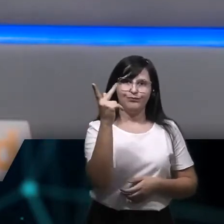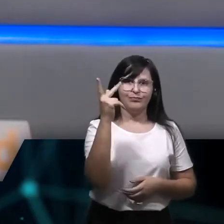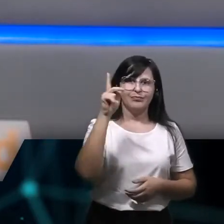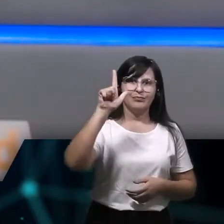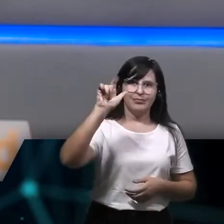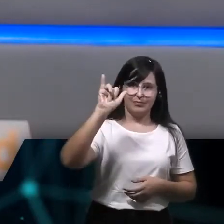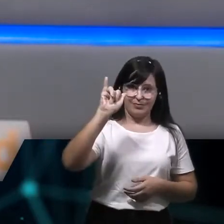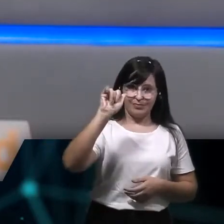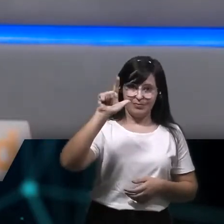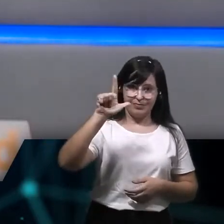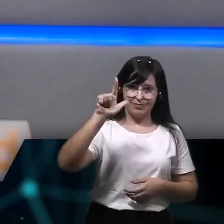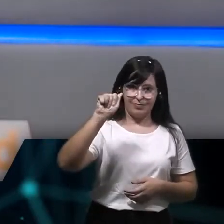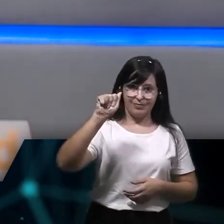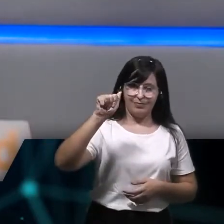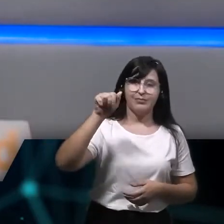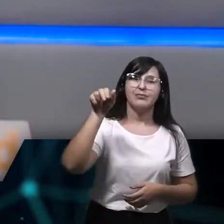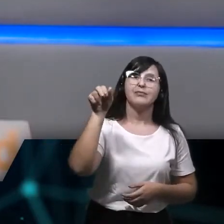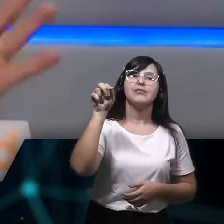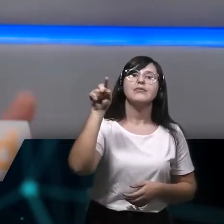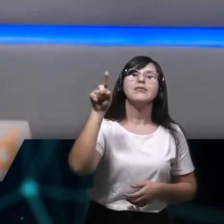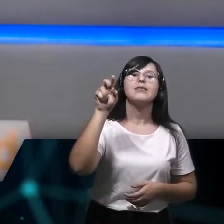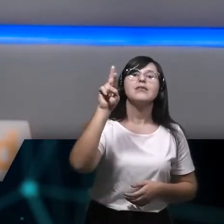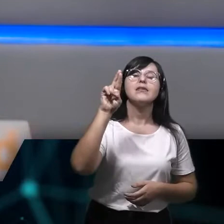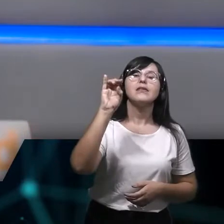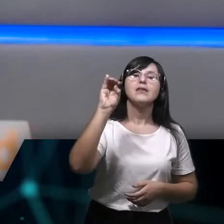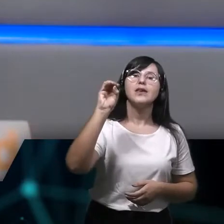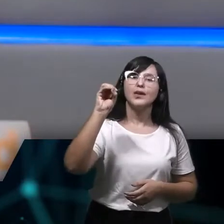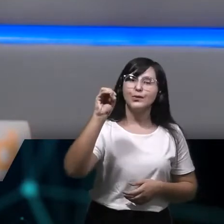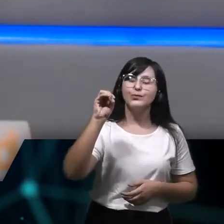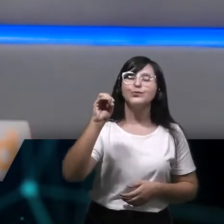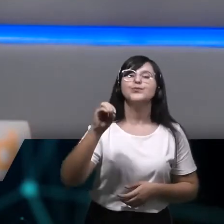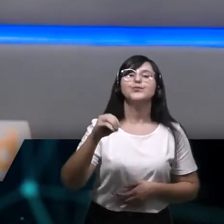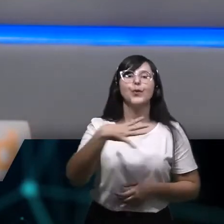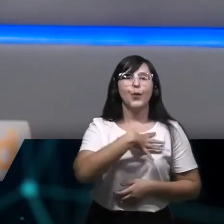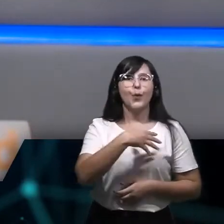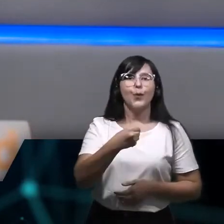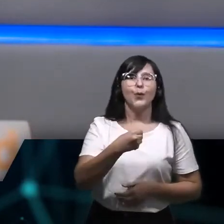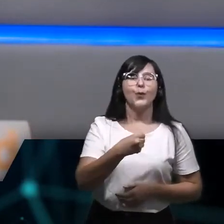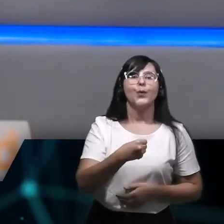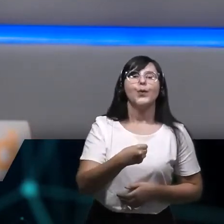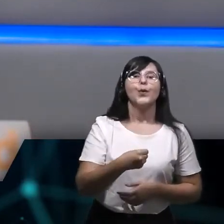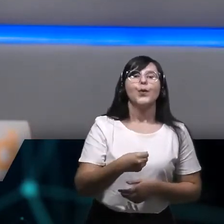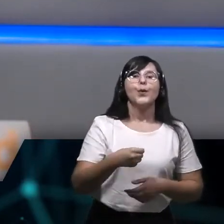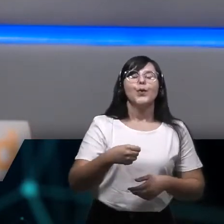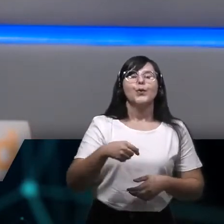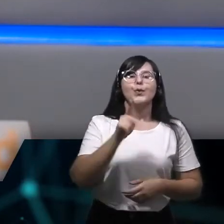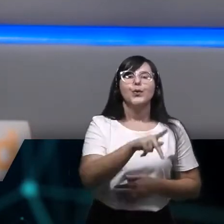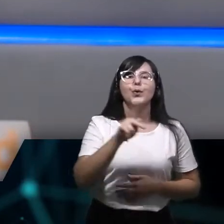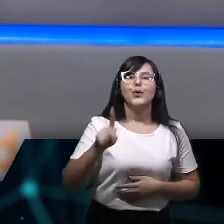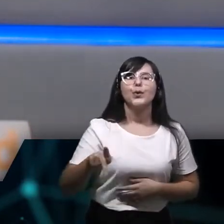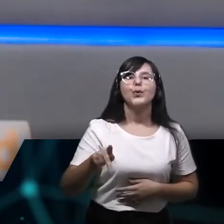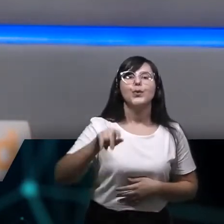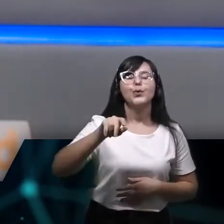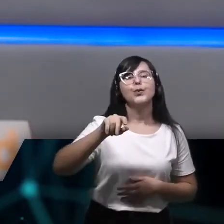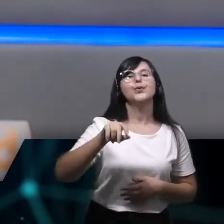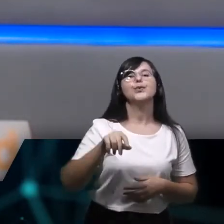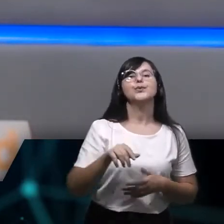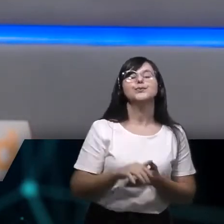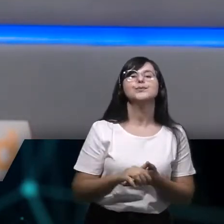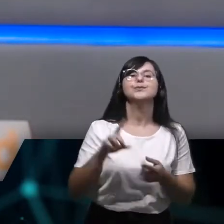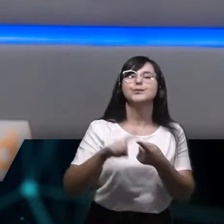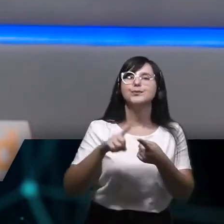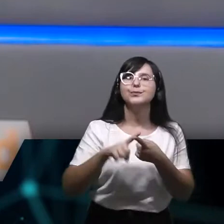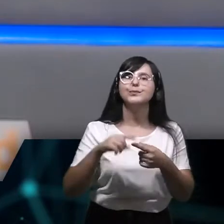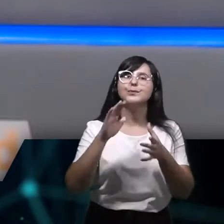no sítio Olho d'Água do Púcaro, filho da professora Josefa Barbosa e seu Paulo, casado